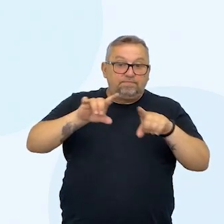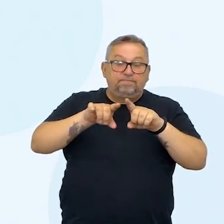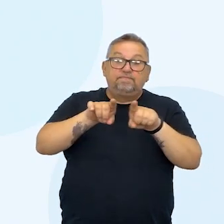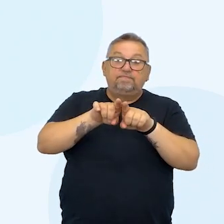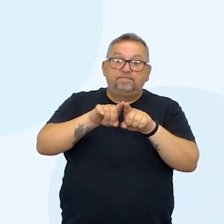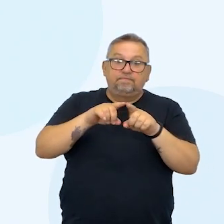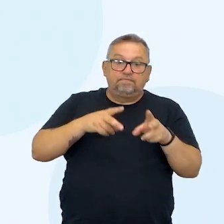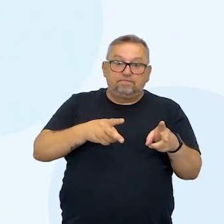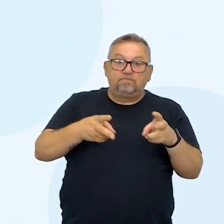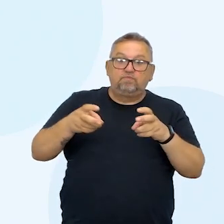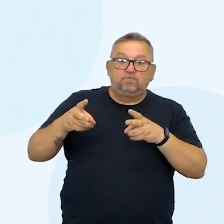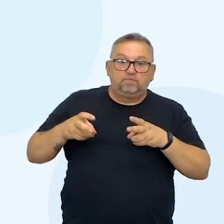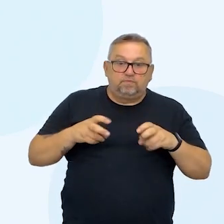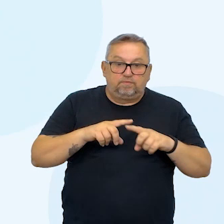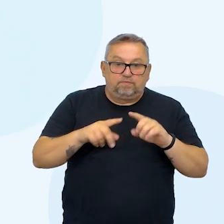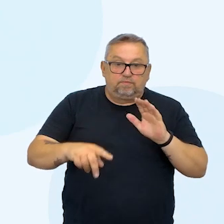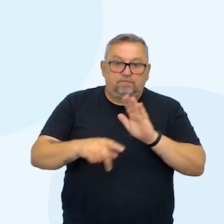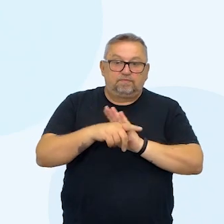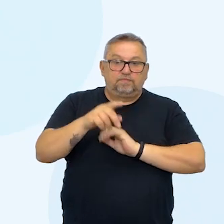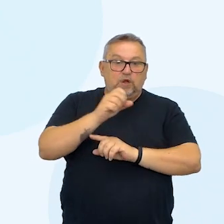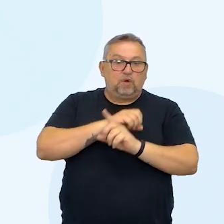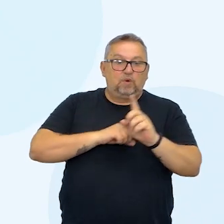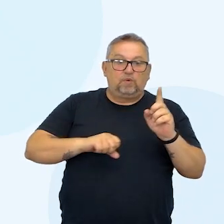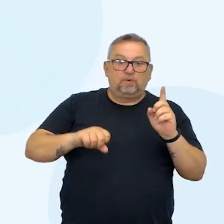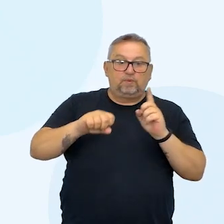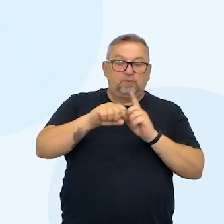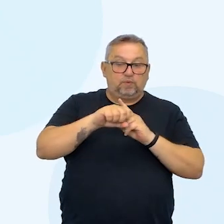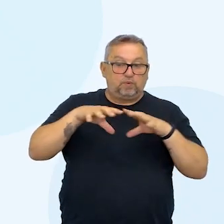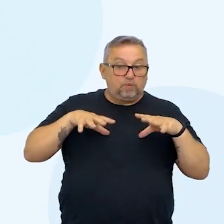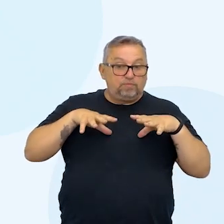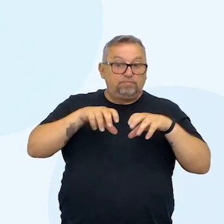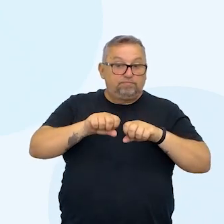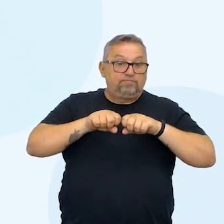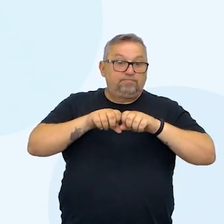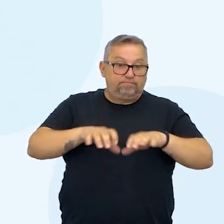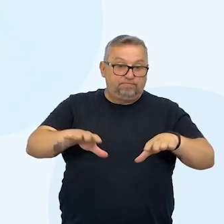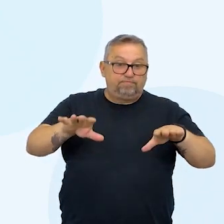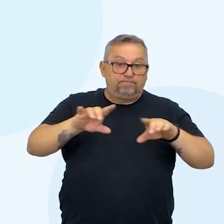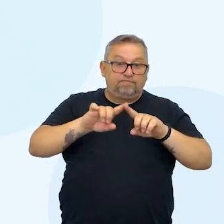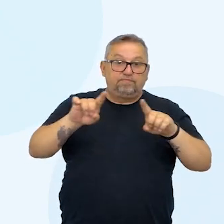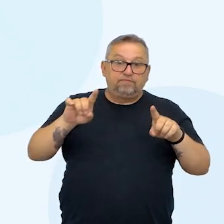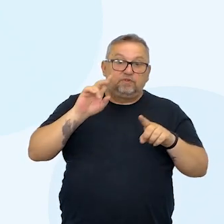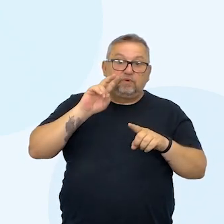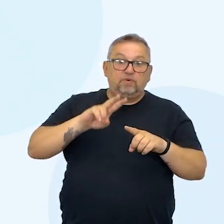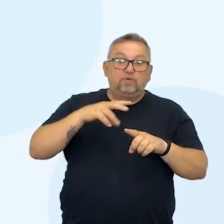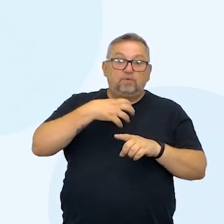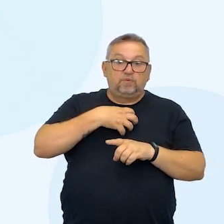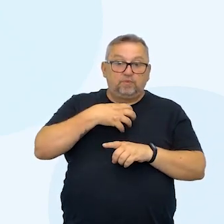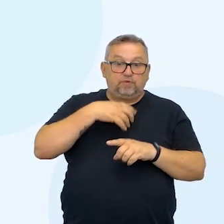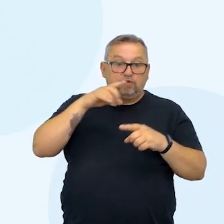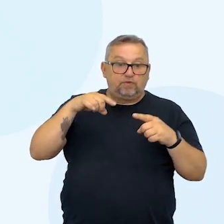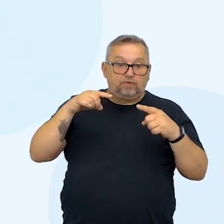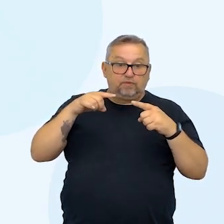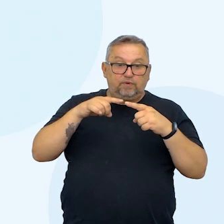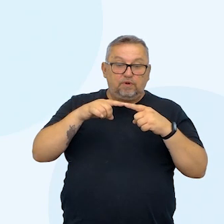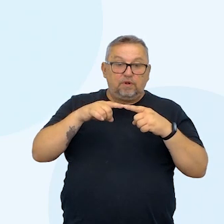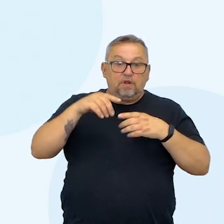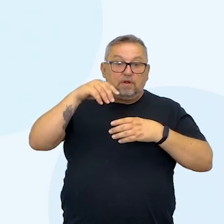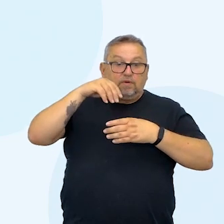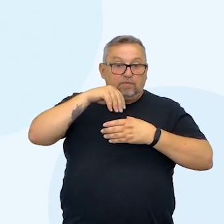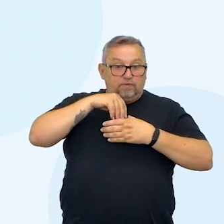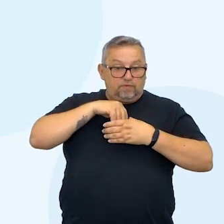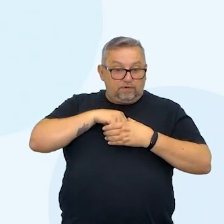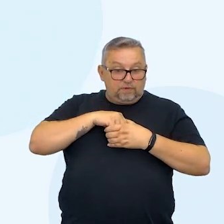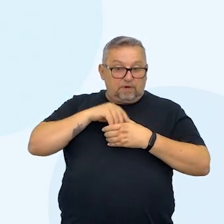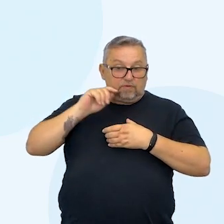colonização e a repercussão da exploração da sociedade colonizada tomada em seu aspecto objetivo,